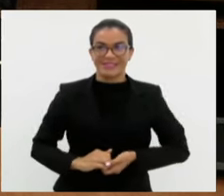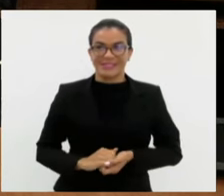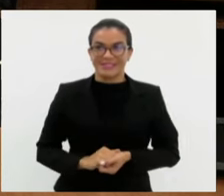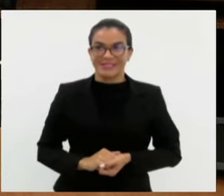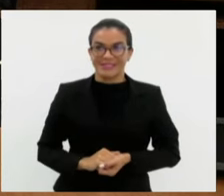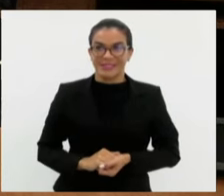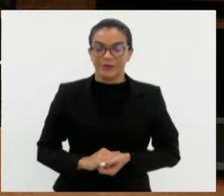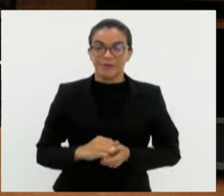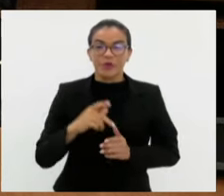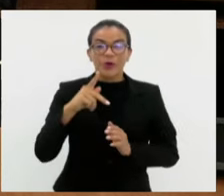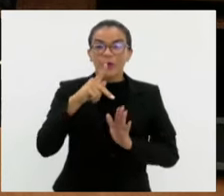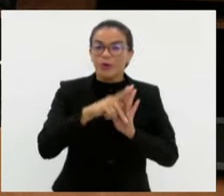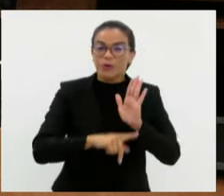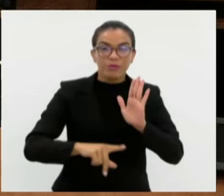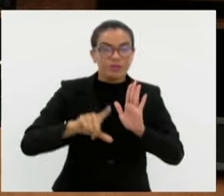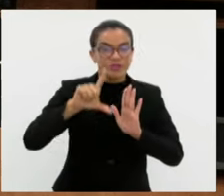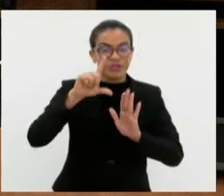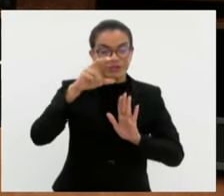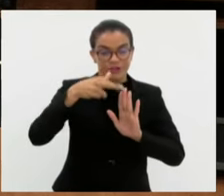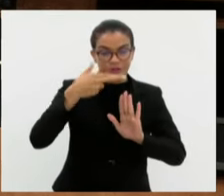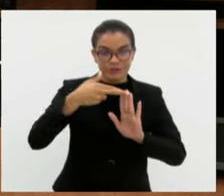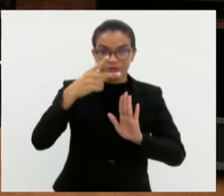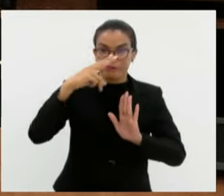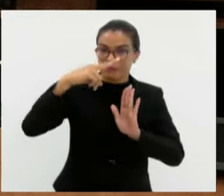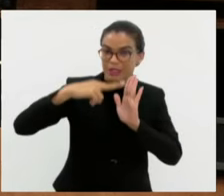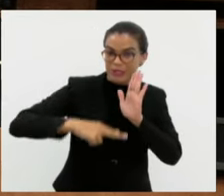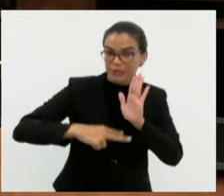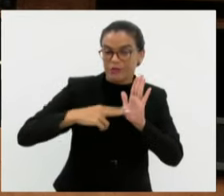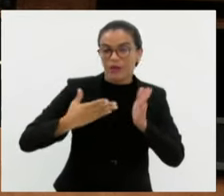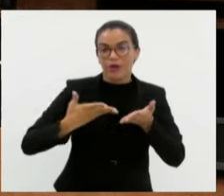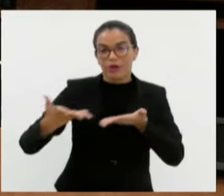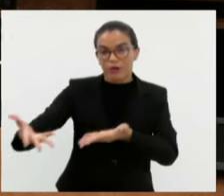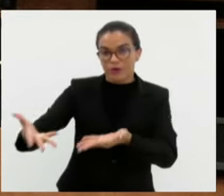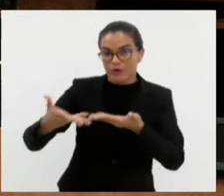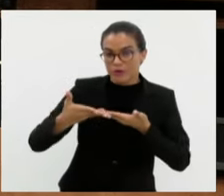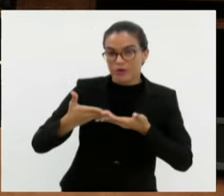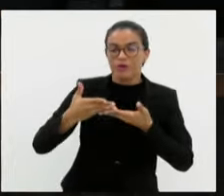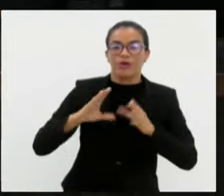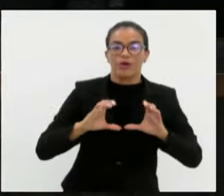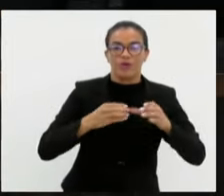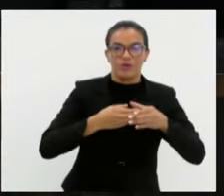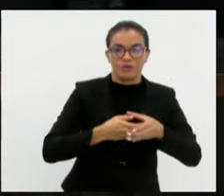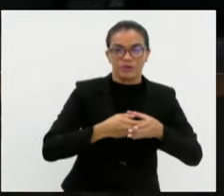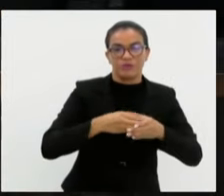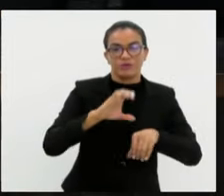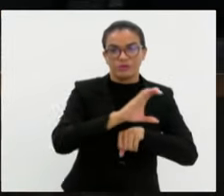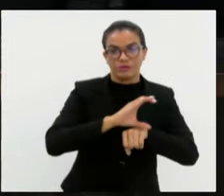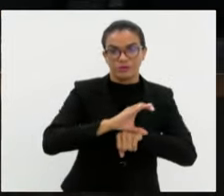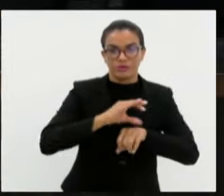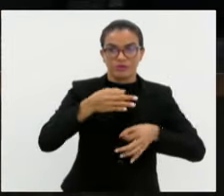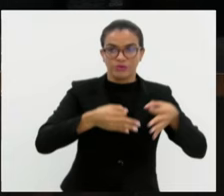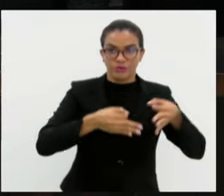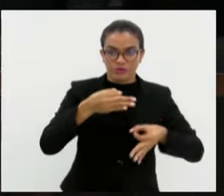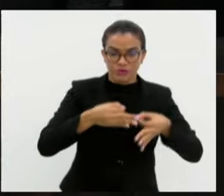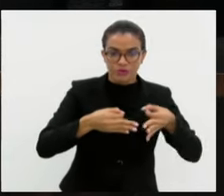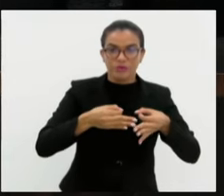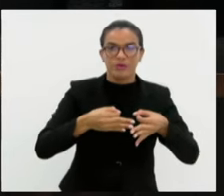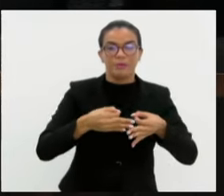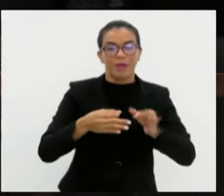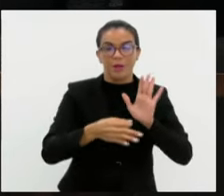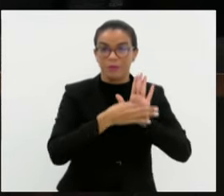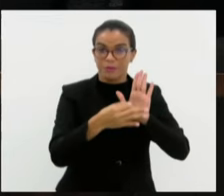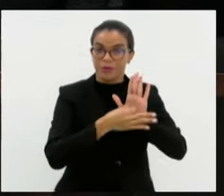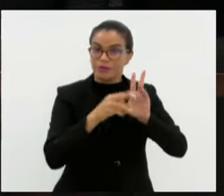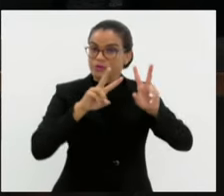Com o projeto de resolução lido, convocamos a Comissão de Constituição e Justiça para emitir o parecer